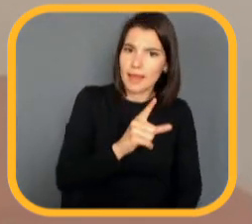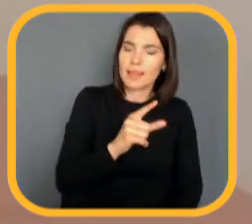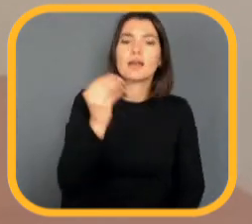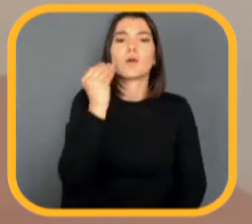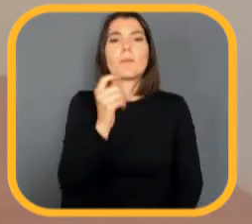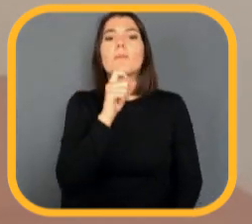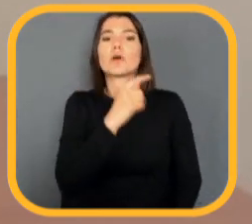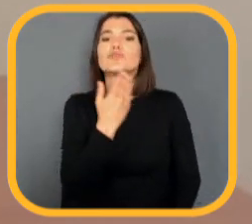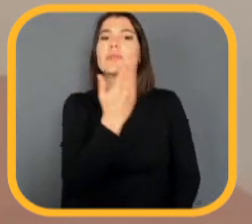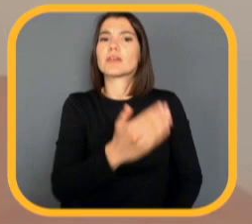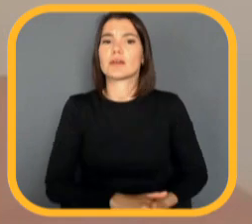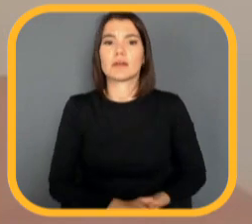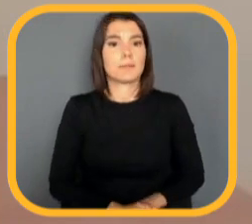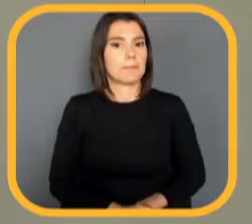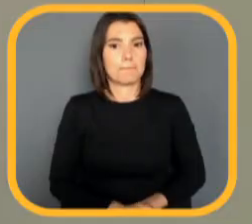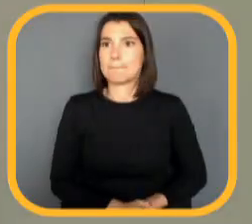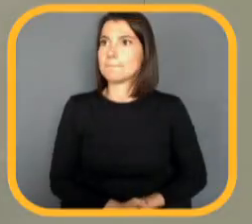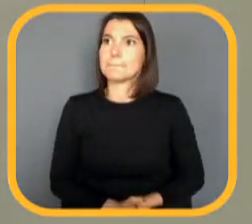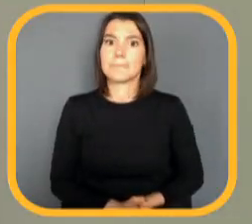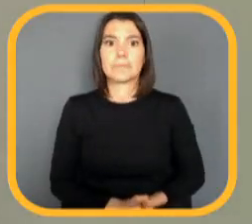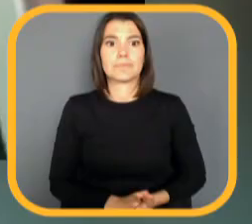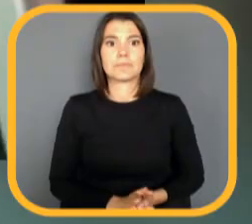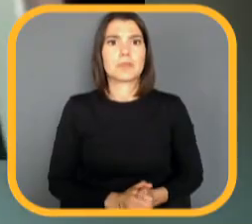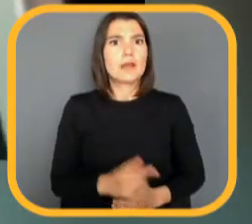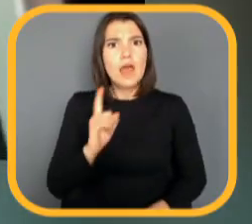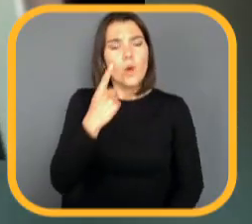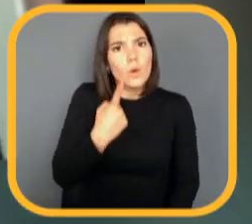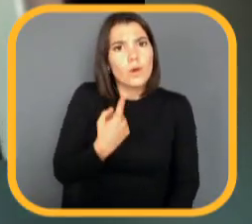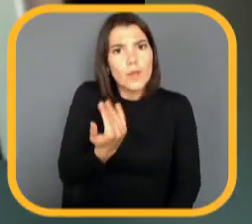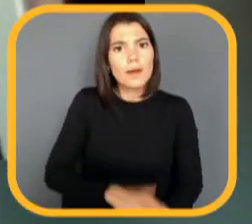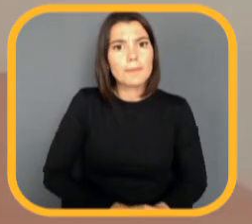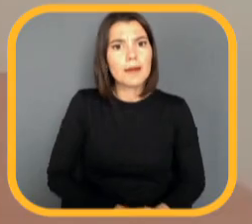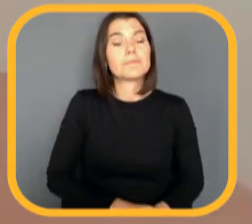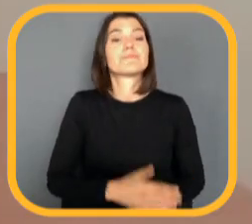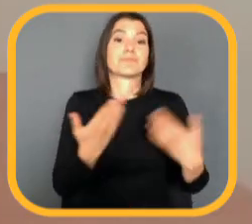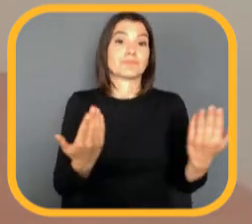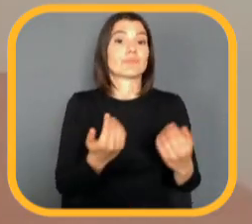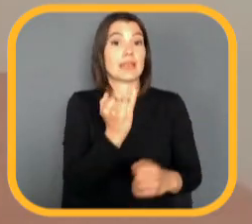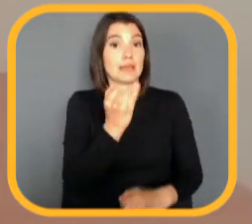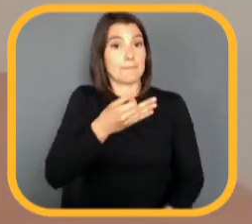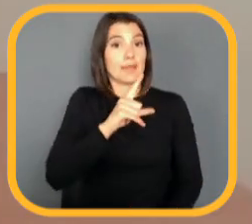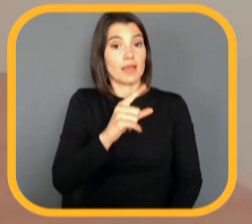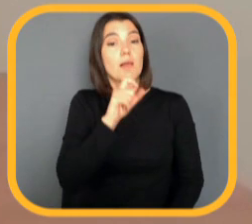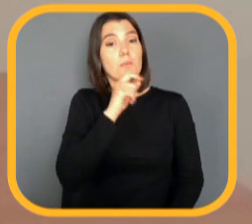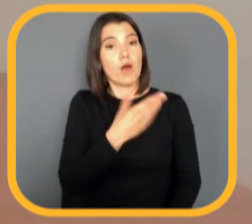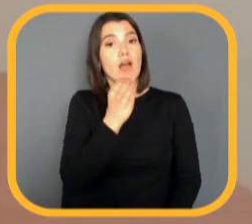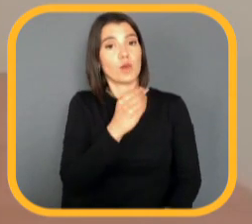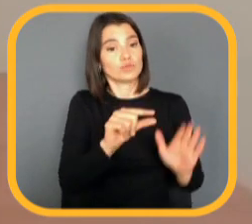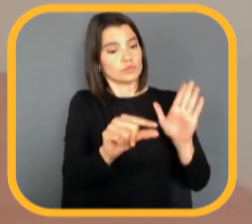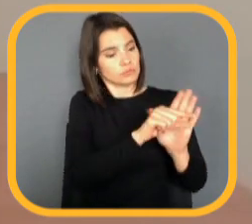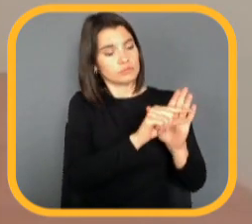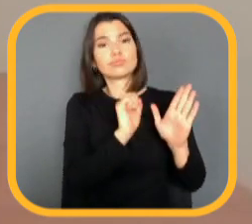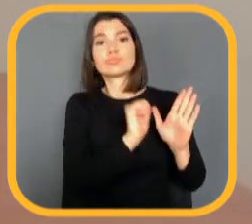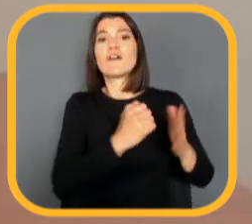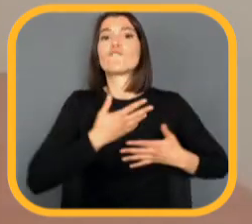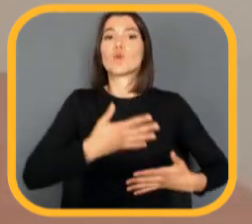IPL e como o podes adquirir? Não. Não, Filipe, conta-me. O IPAD oferece a oportunidade de conciliar os estudos com a